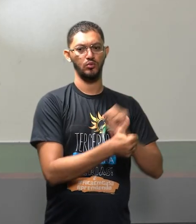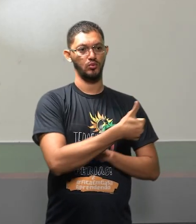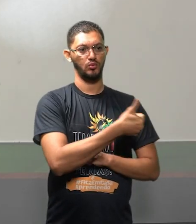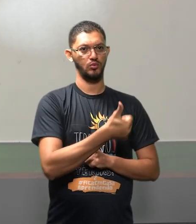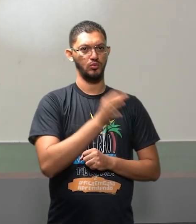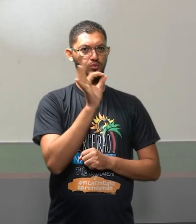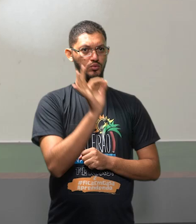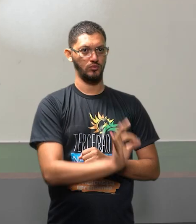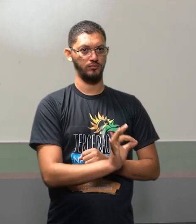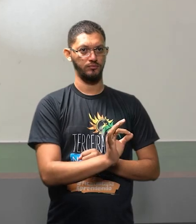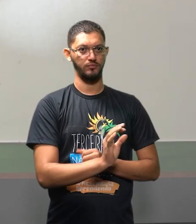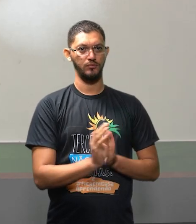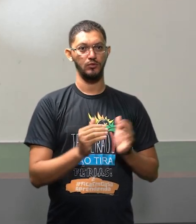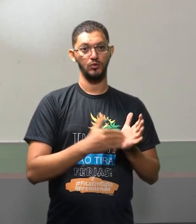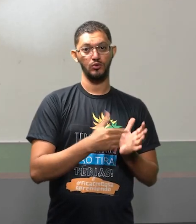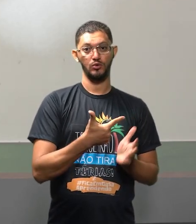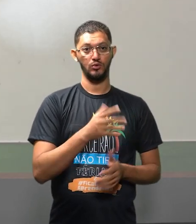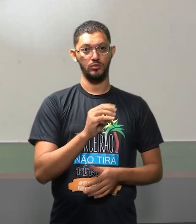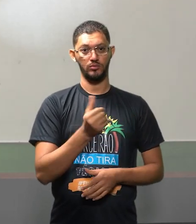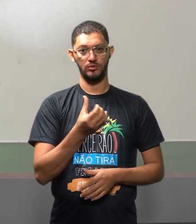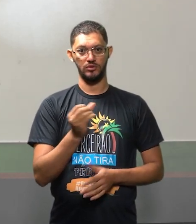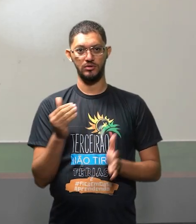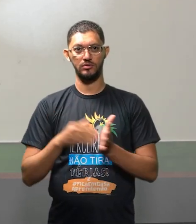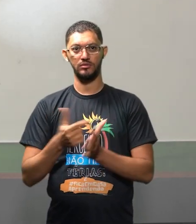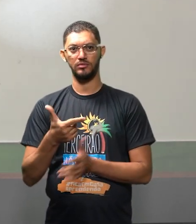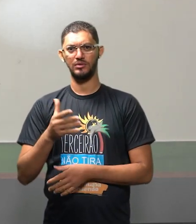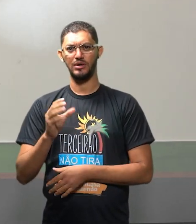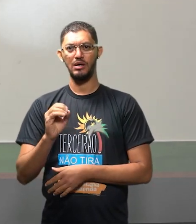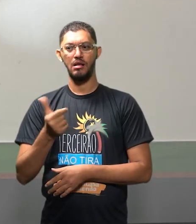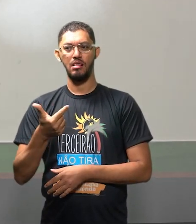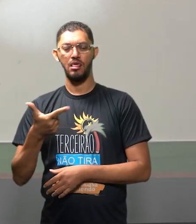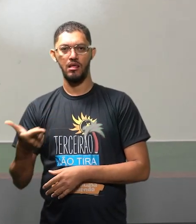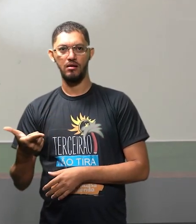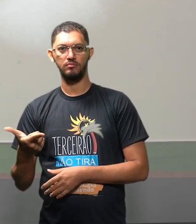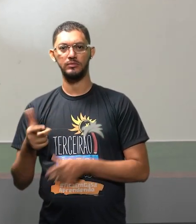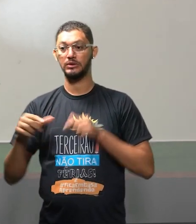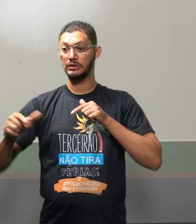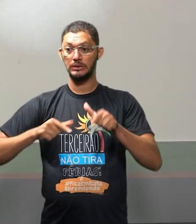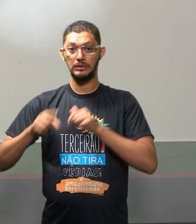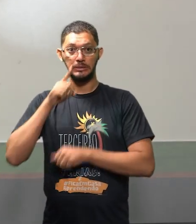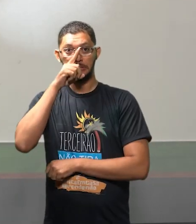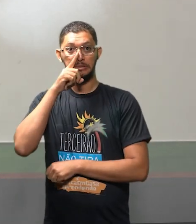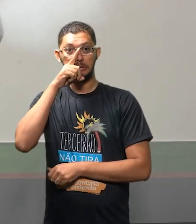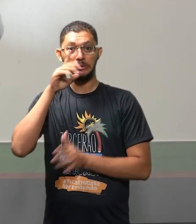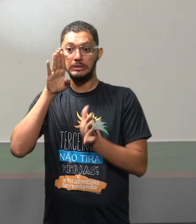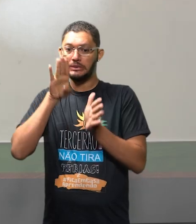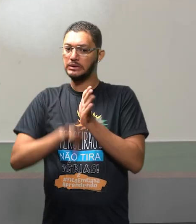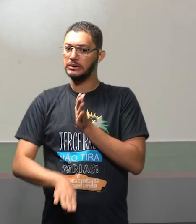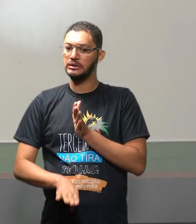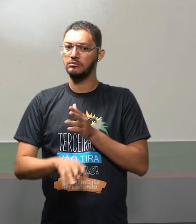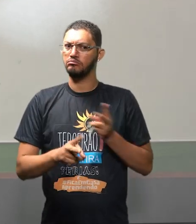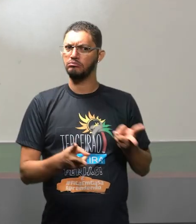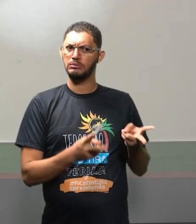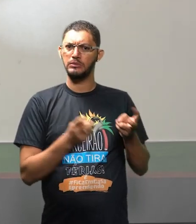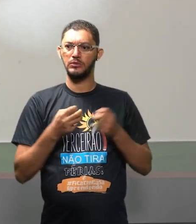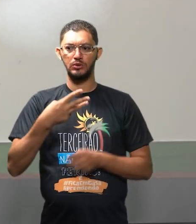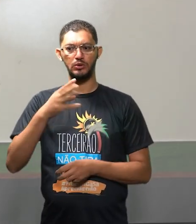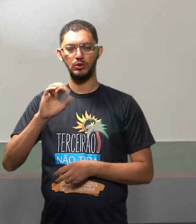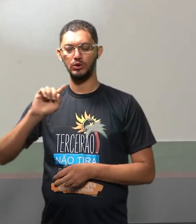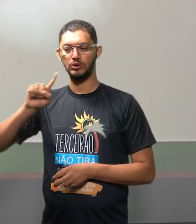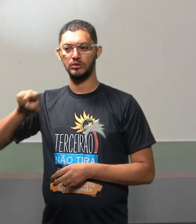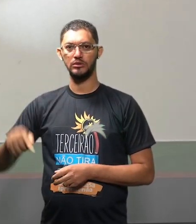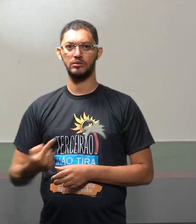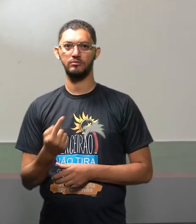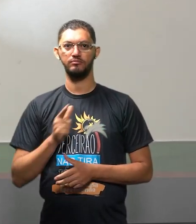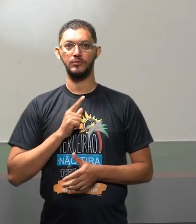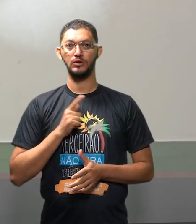De 2006 a 2012, o número de crianças e adolescentes em trabalho perigoso caiu 30 milhões. Então a gente percebe que existe ali